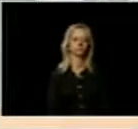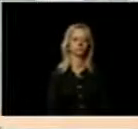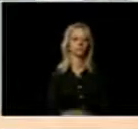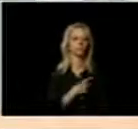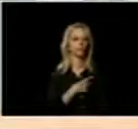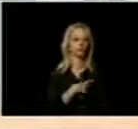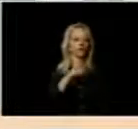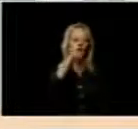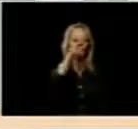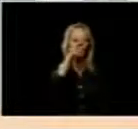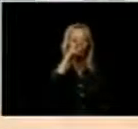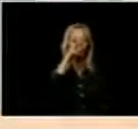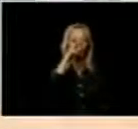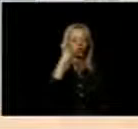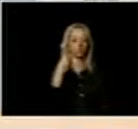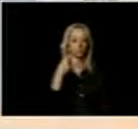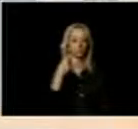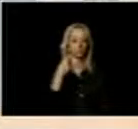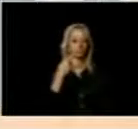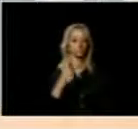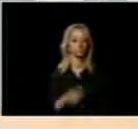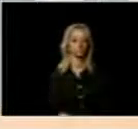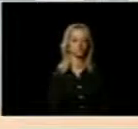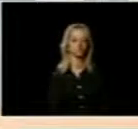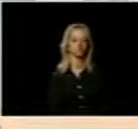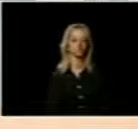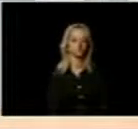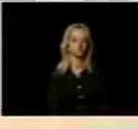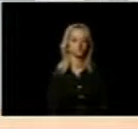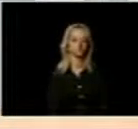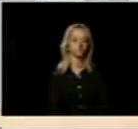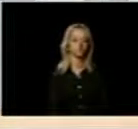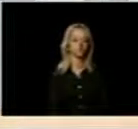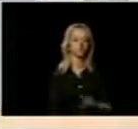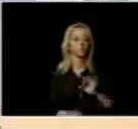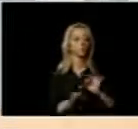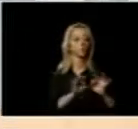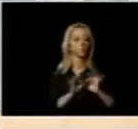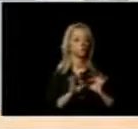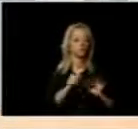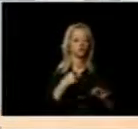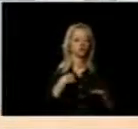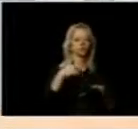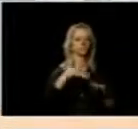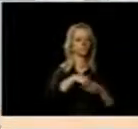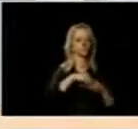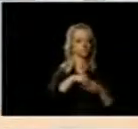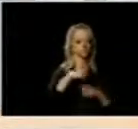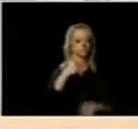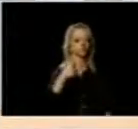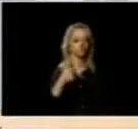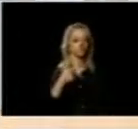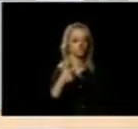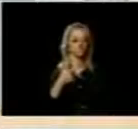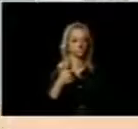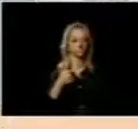tomados. Em relação ao projeto, naturalmente que votarei favoravelmente. Senhor presidente, eram essas minhas